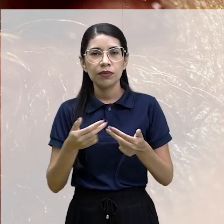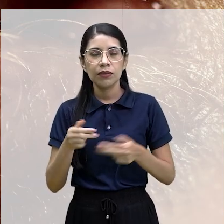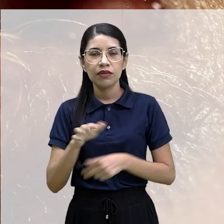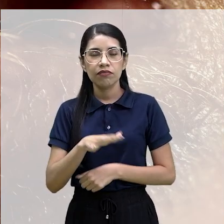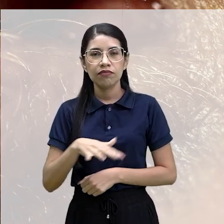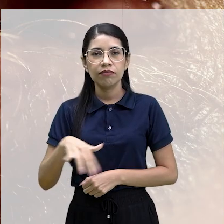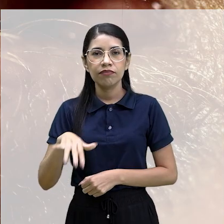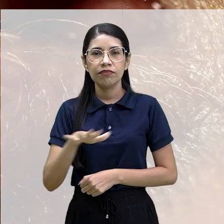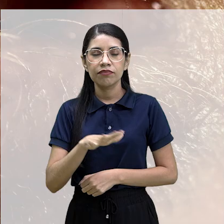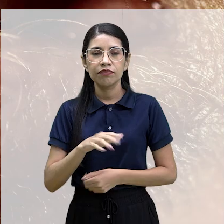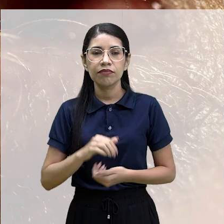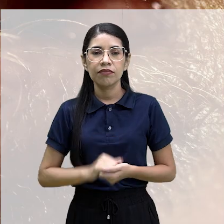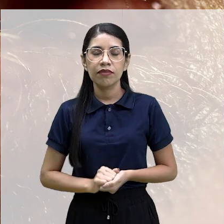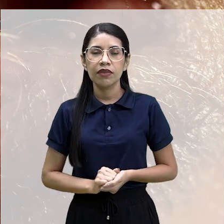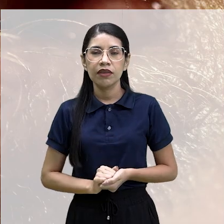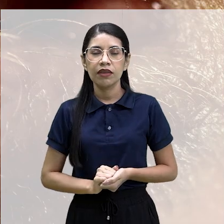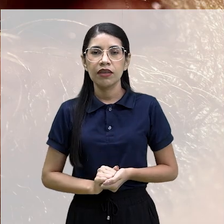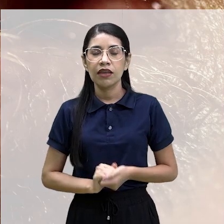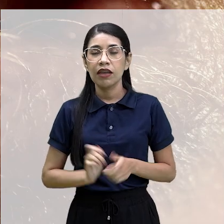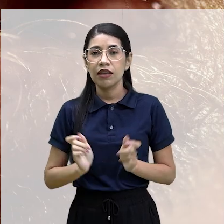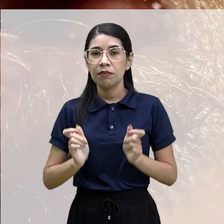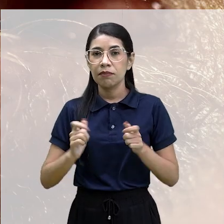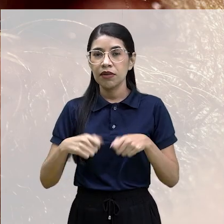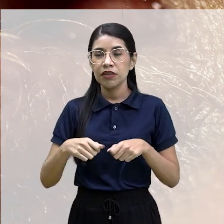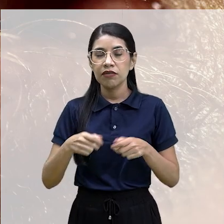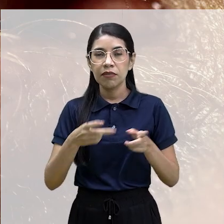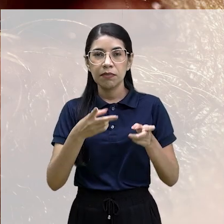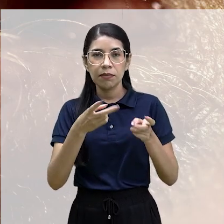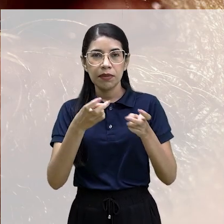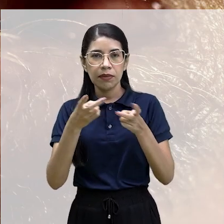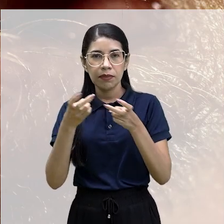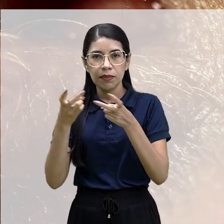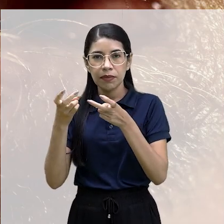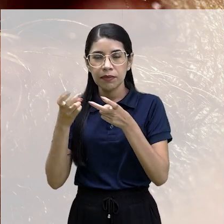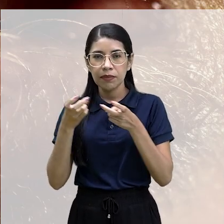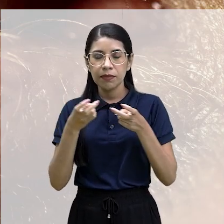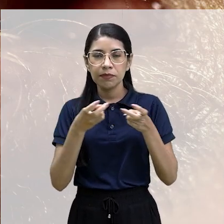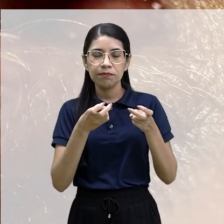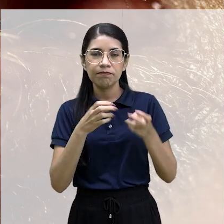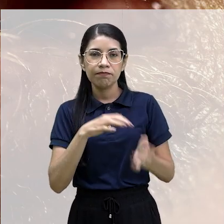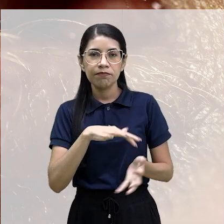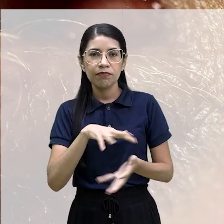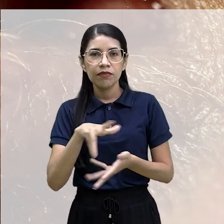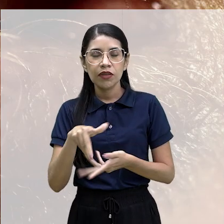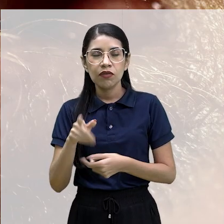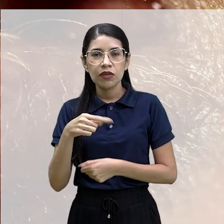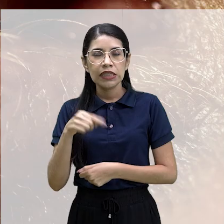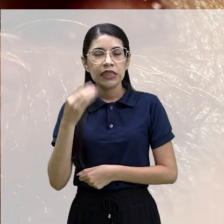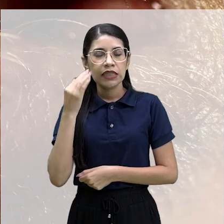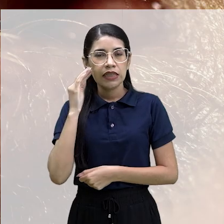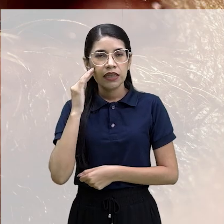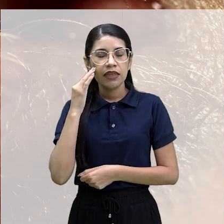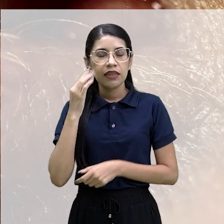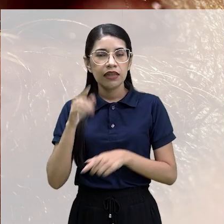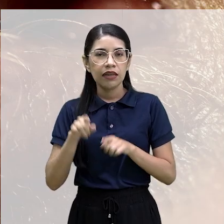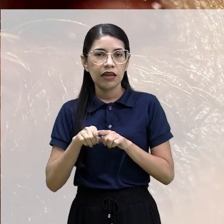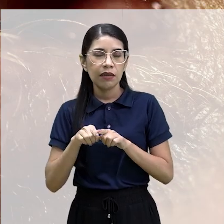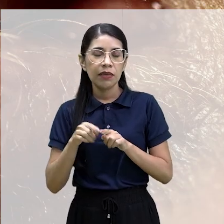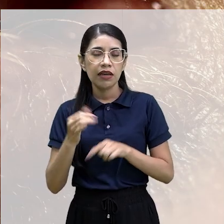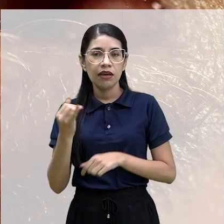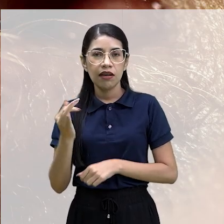mundo. Quando ele permite que você enxergue o mundo, você vai entender como a física